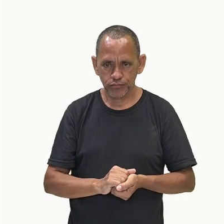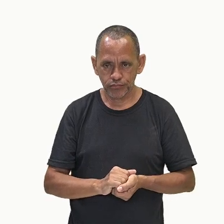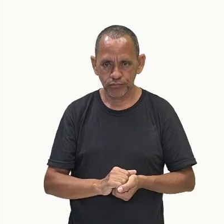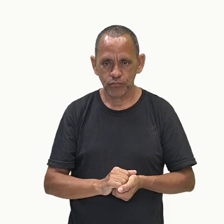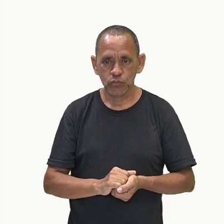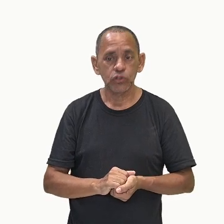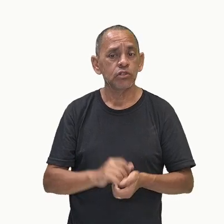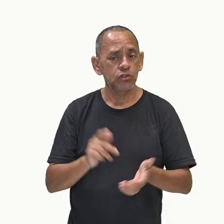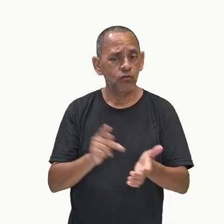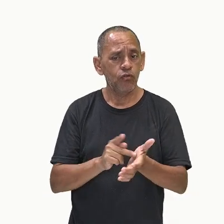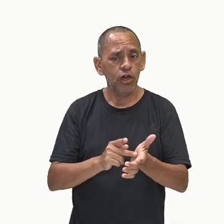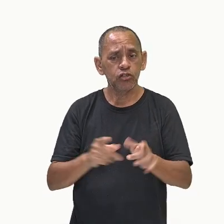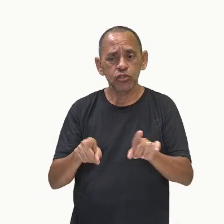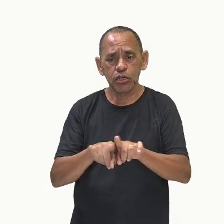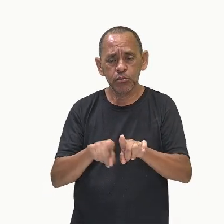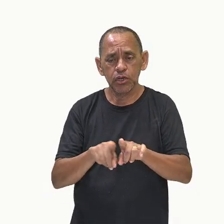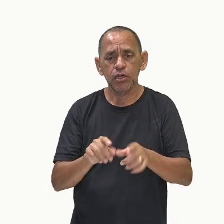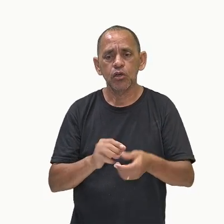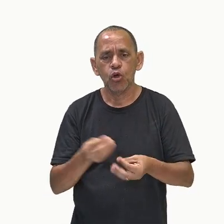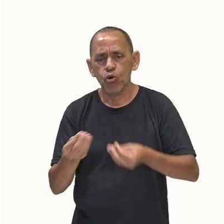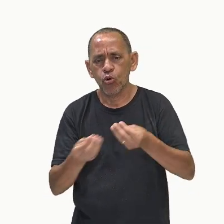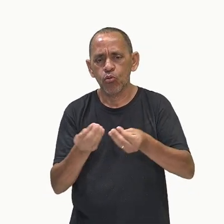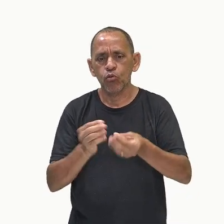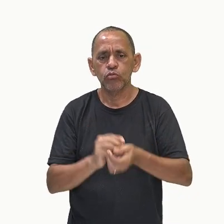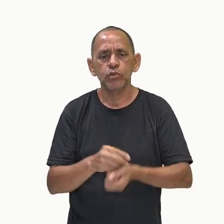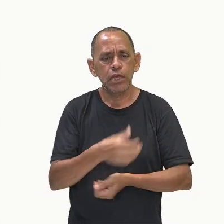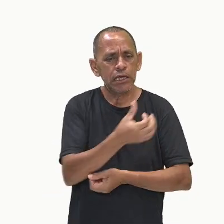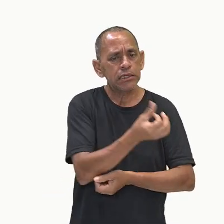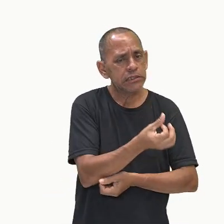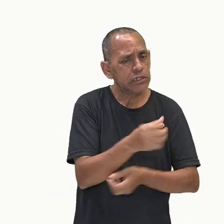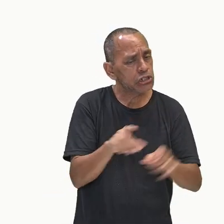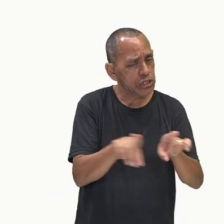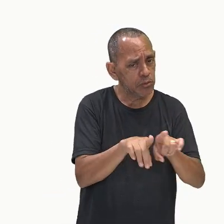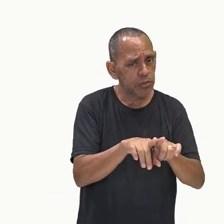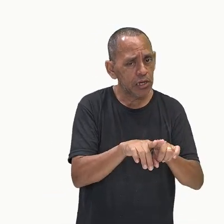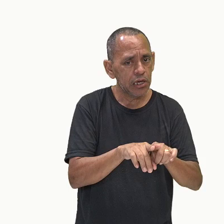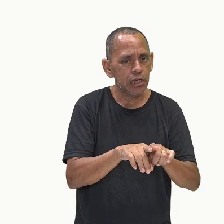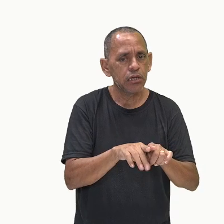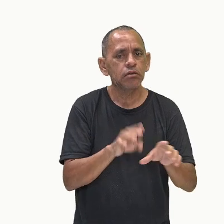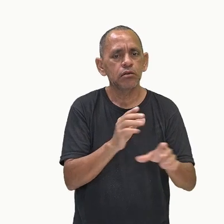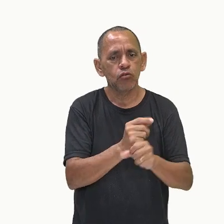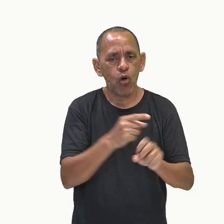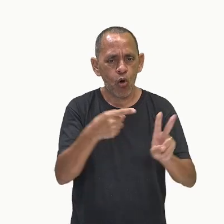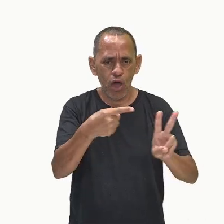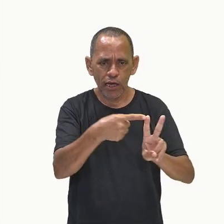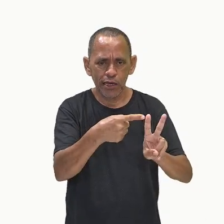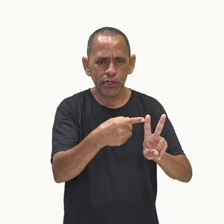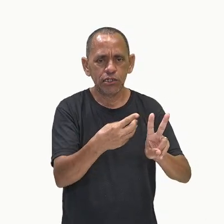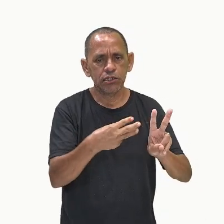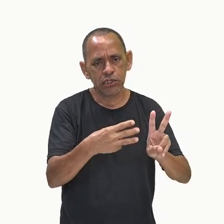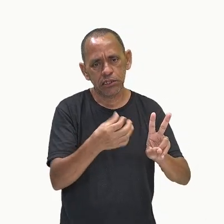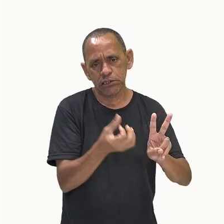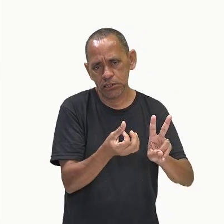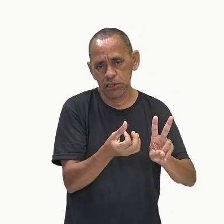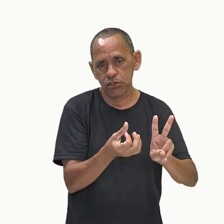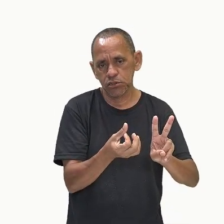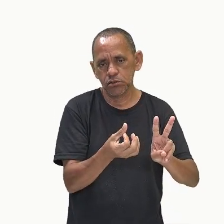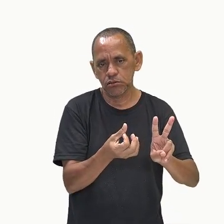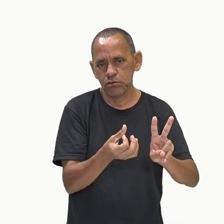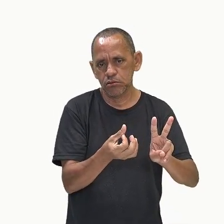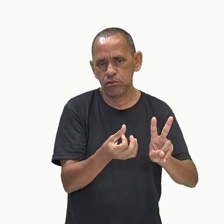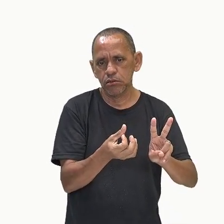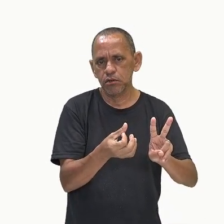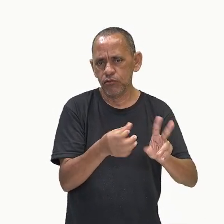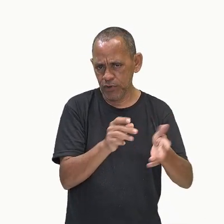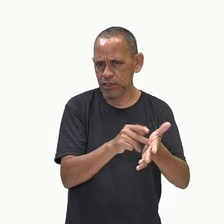forma, eu posso dizer que 6 é igual a quanto? Raiz quadrada de 36. Isso